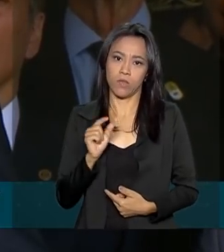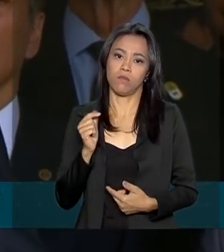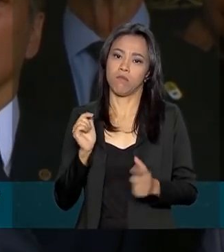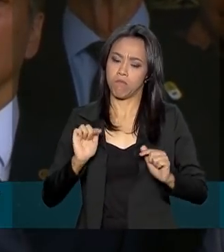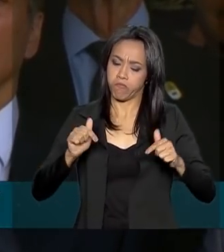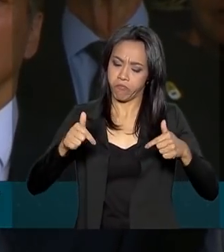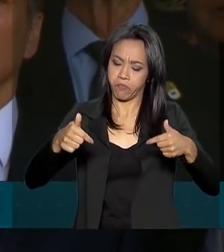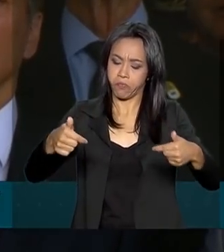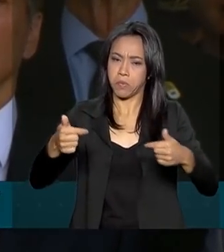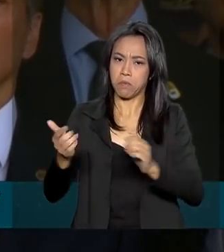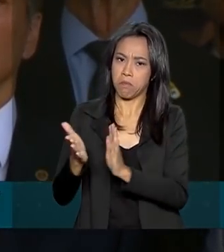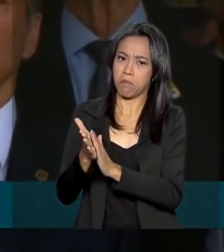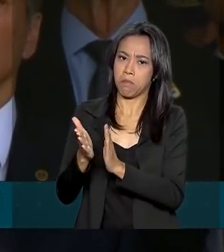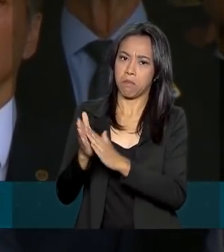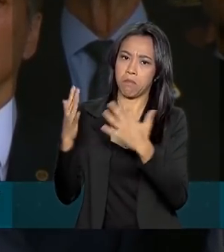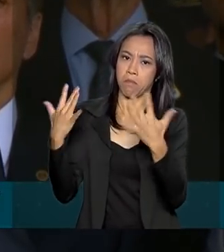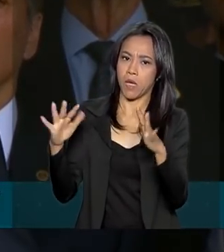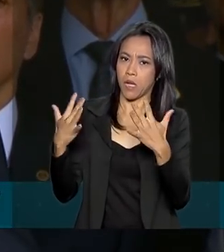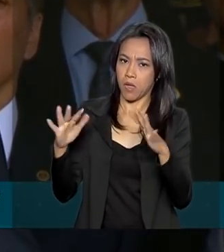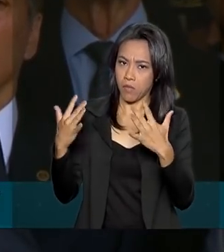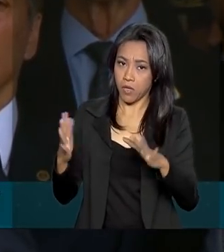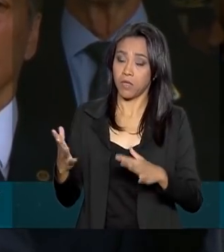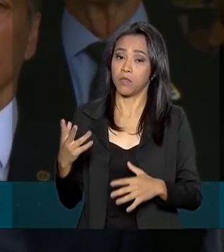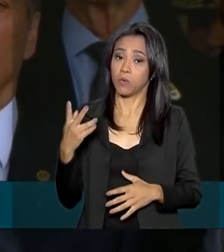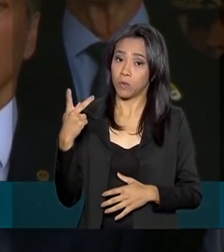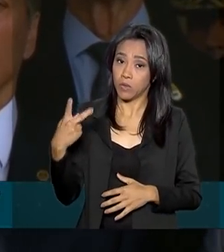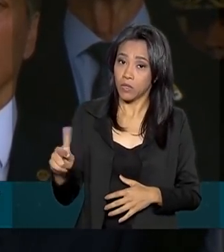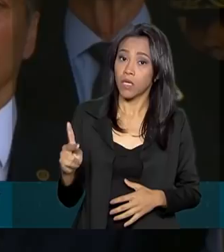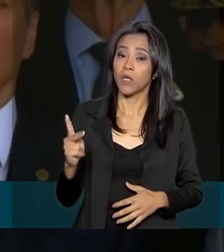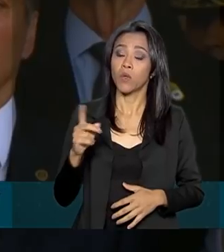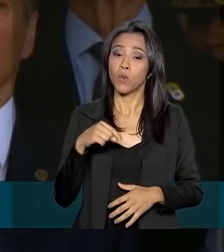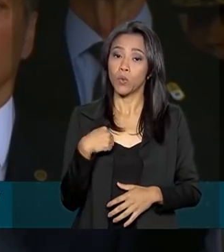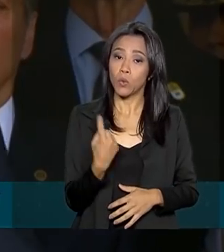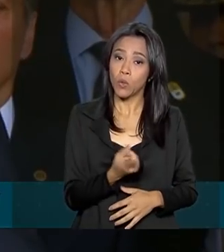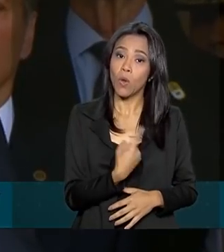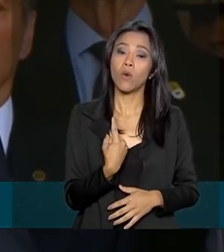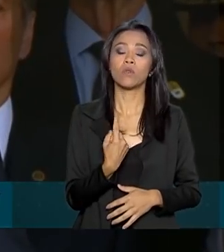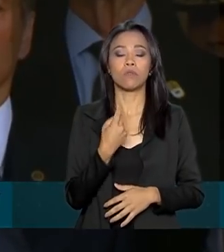como conduz o meu, o nosso estado de São Paulo.